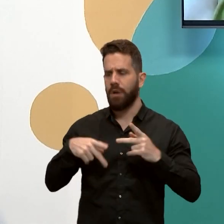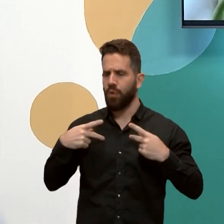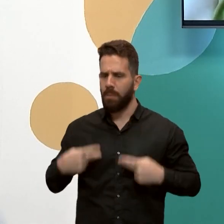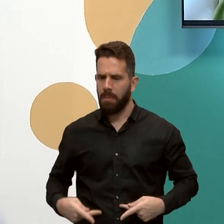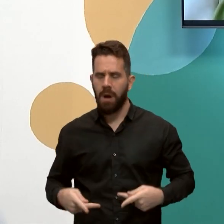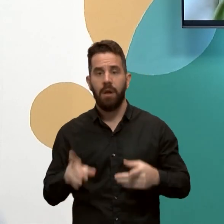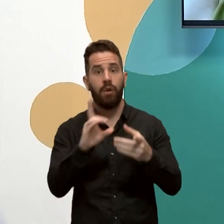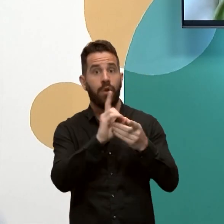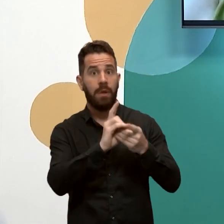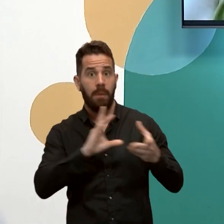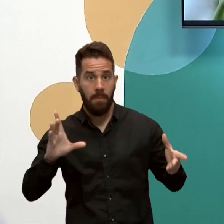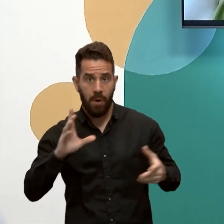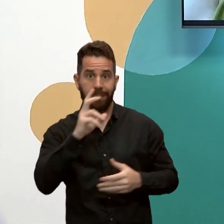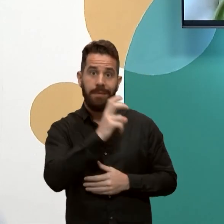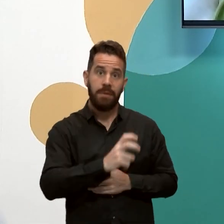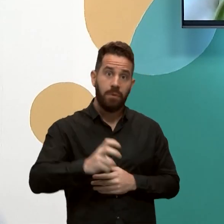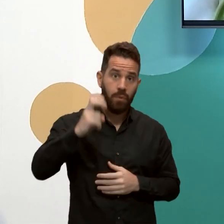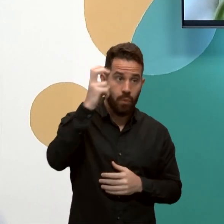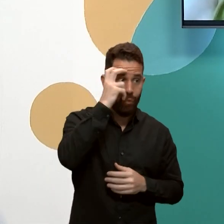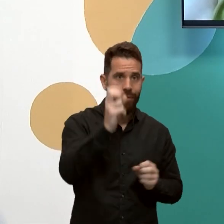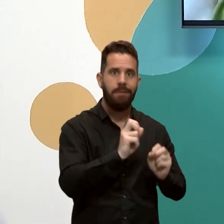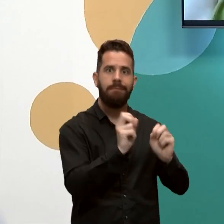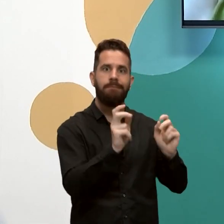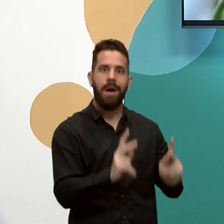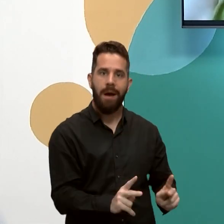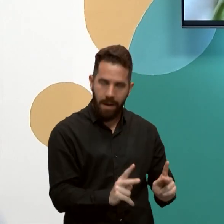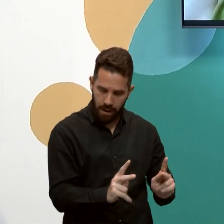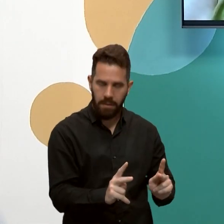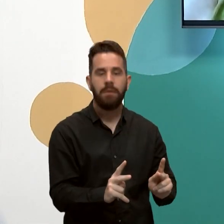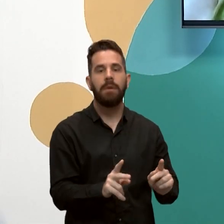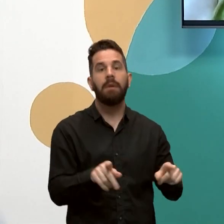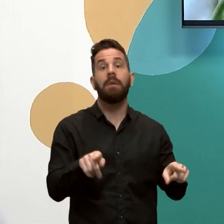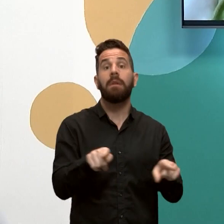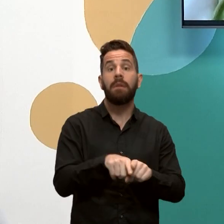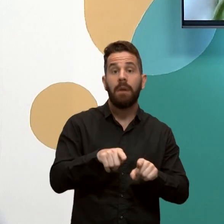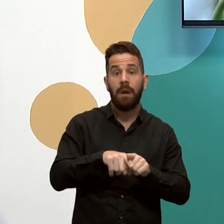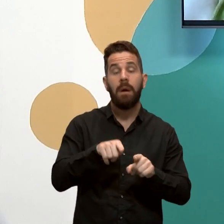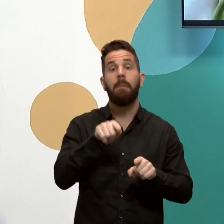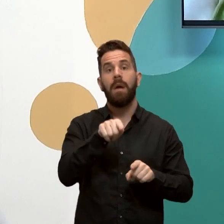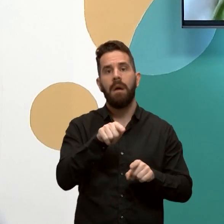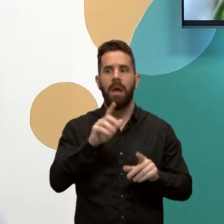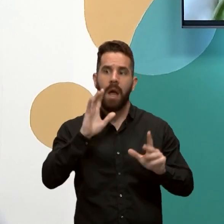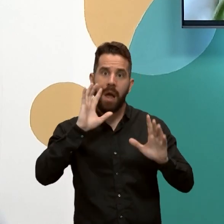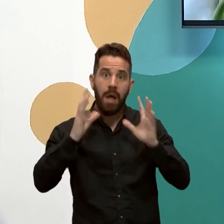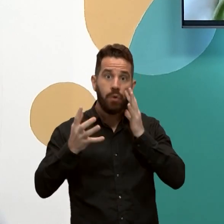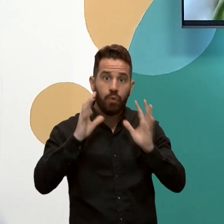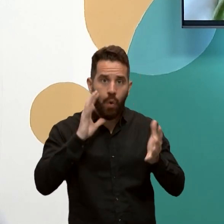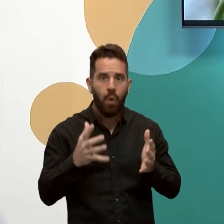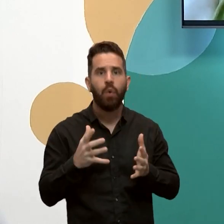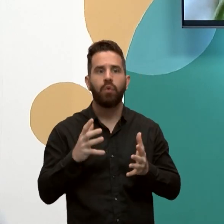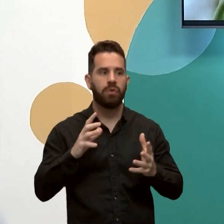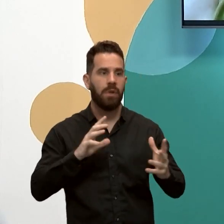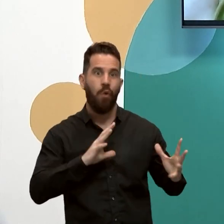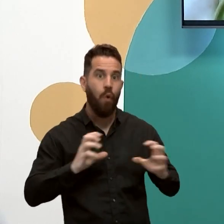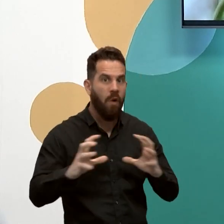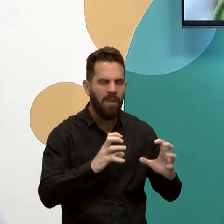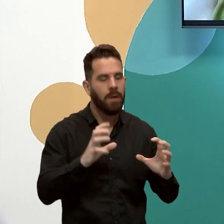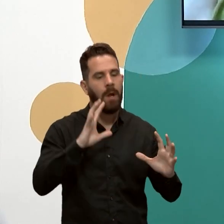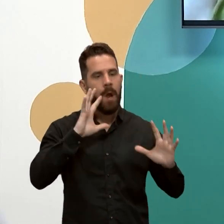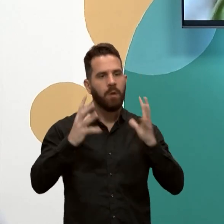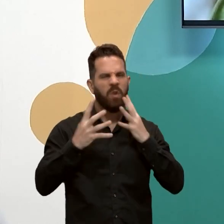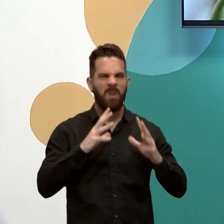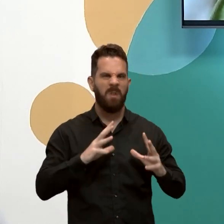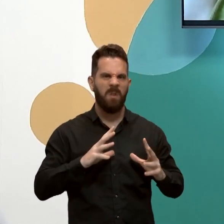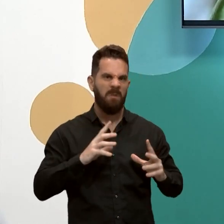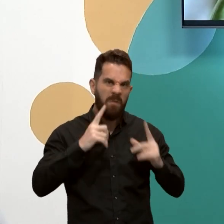democracia, cultura de paz e resolução não violenta de conflitos. Irene,